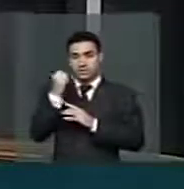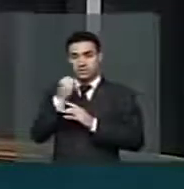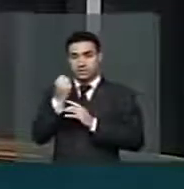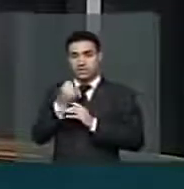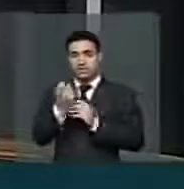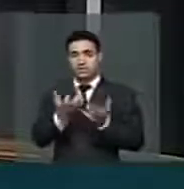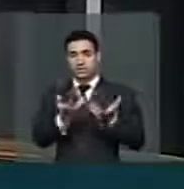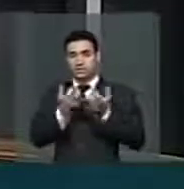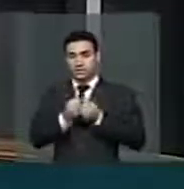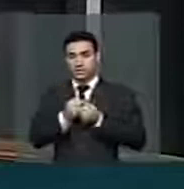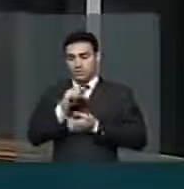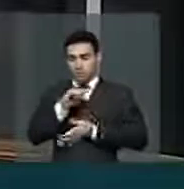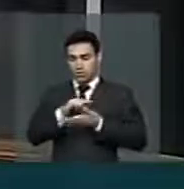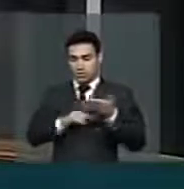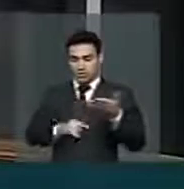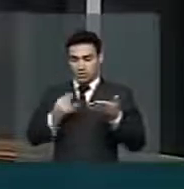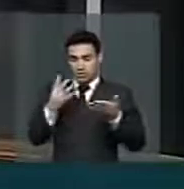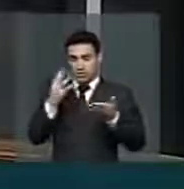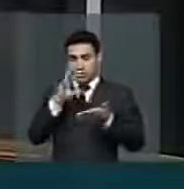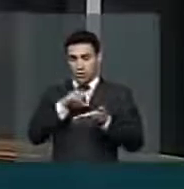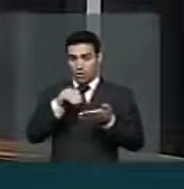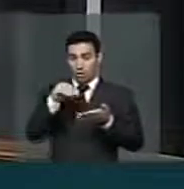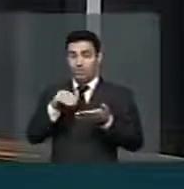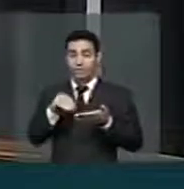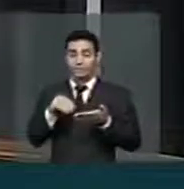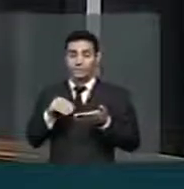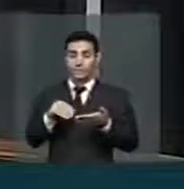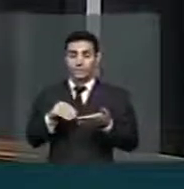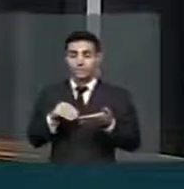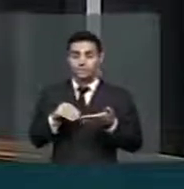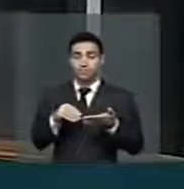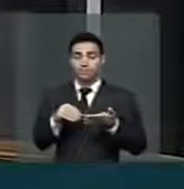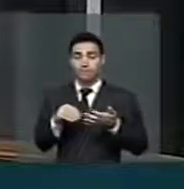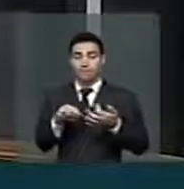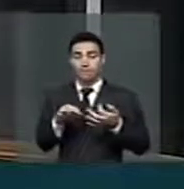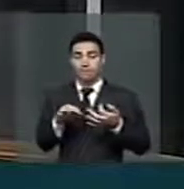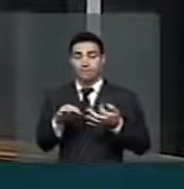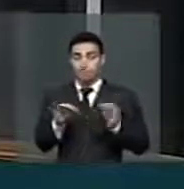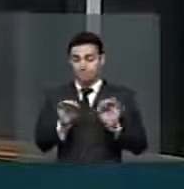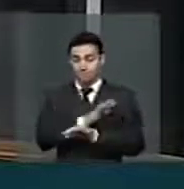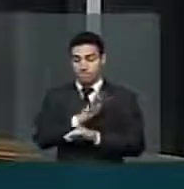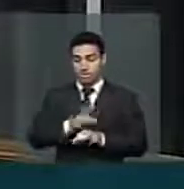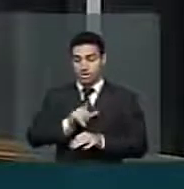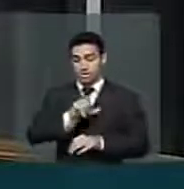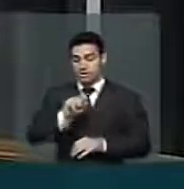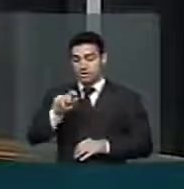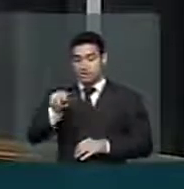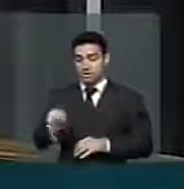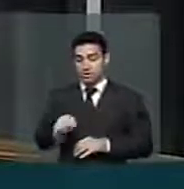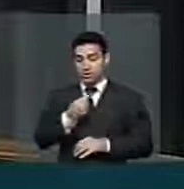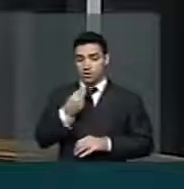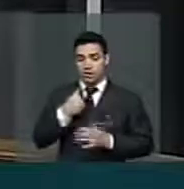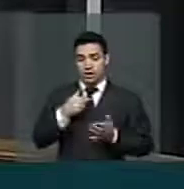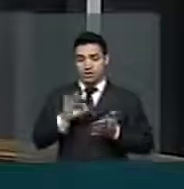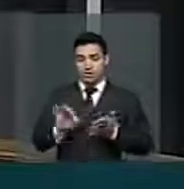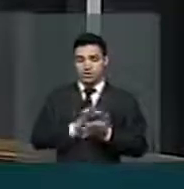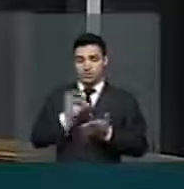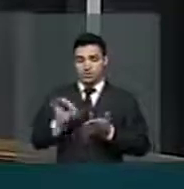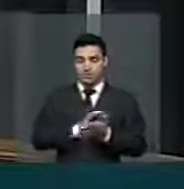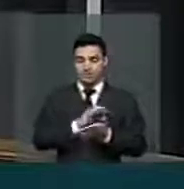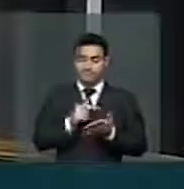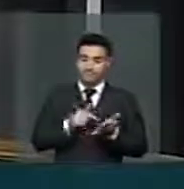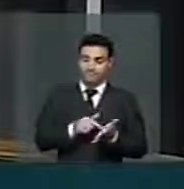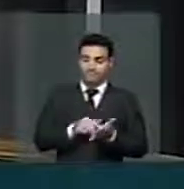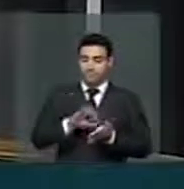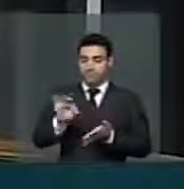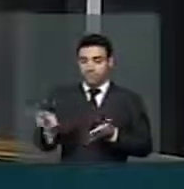cópia desse documento assim que forem alcançadas 100 mil assinaturas. Com esse abaixo-assinado